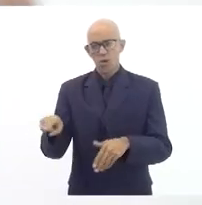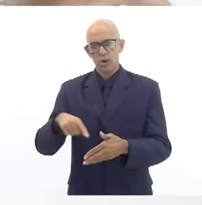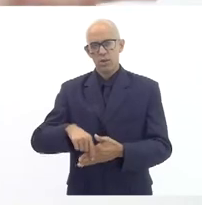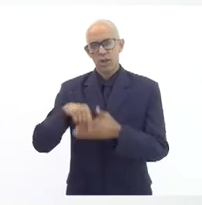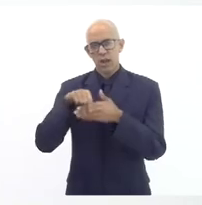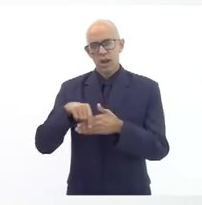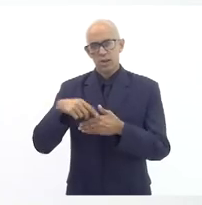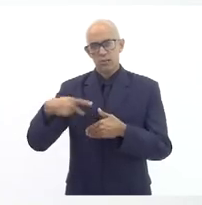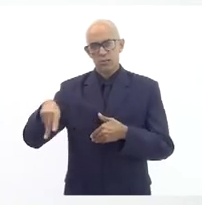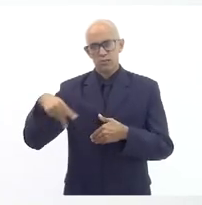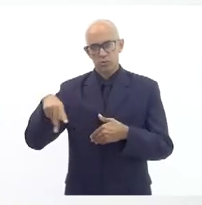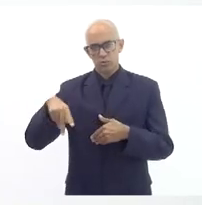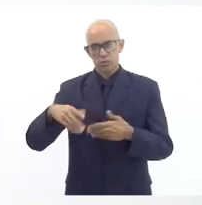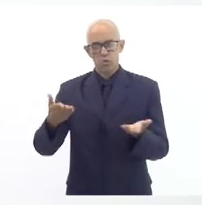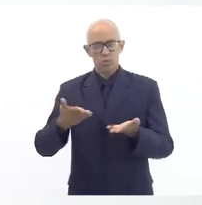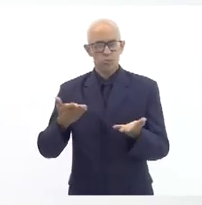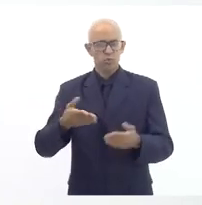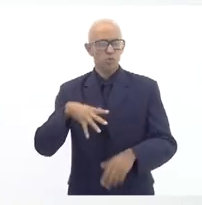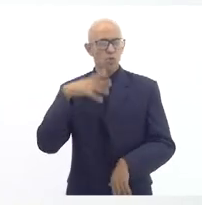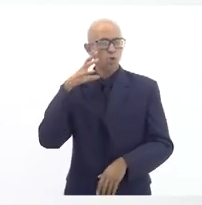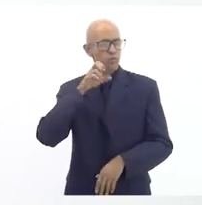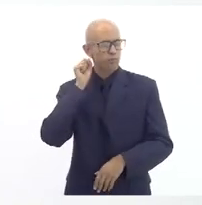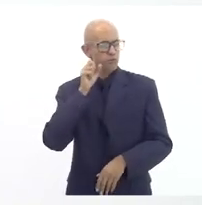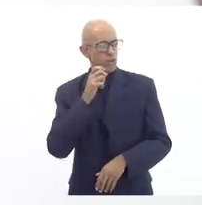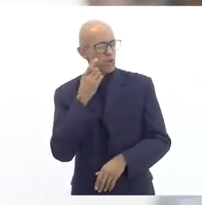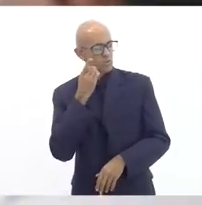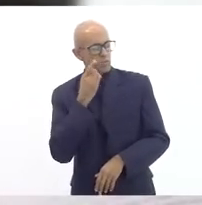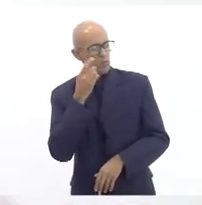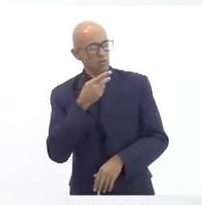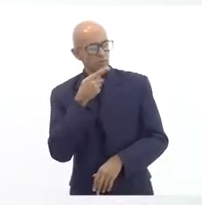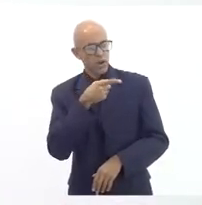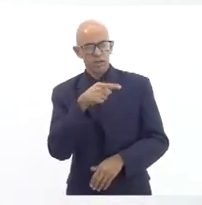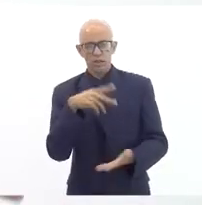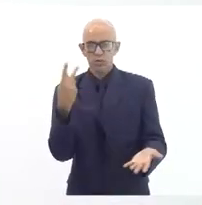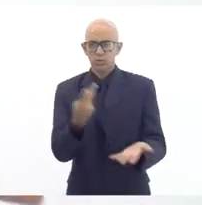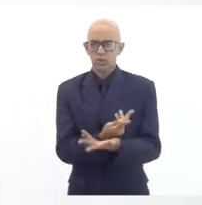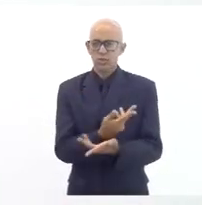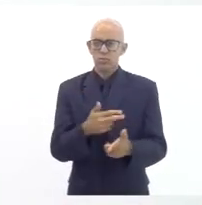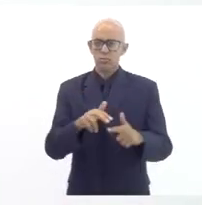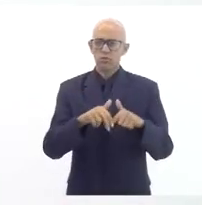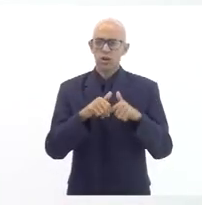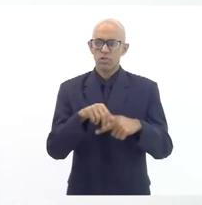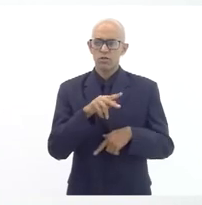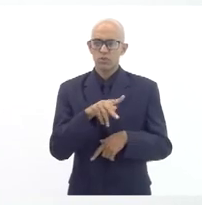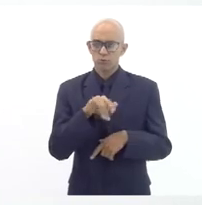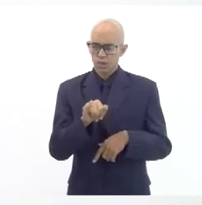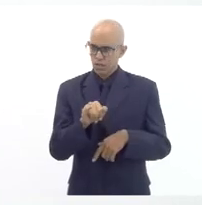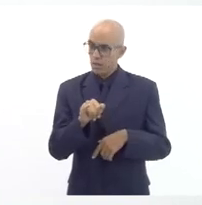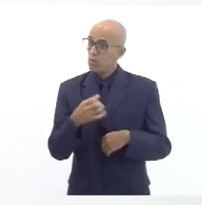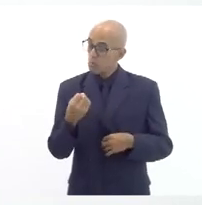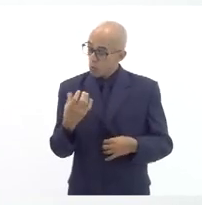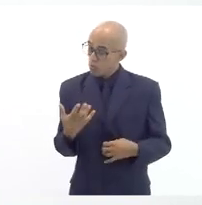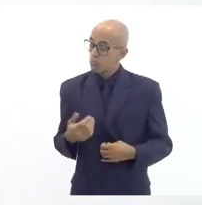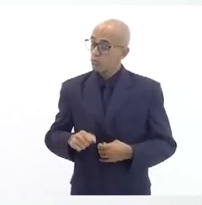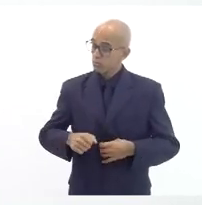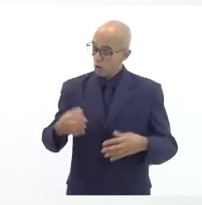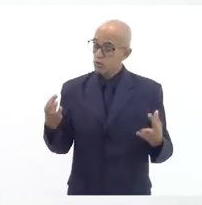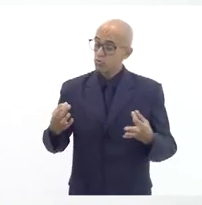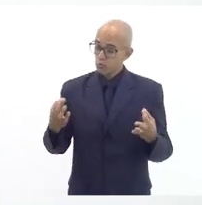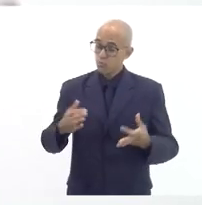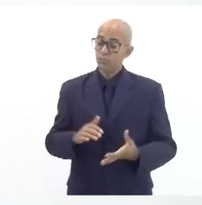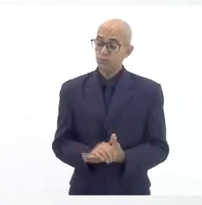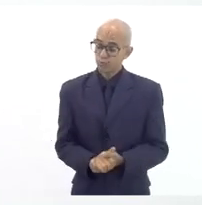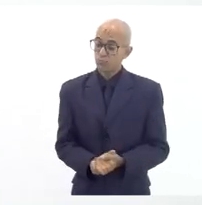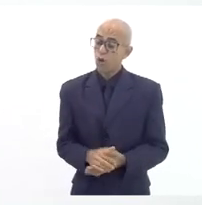Aqui escutei alguns deputados dizendo que, olha, isso só está acontecendo por conta da CPI. Que bom que isso está acontecendo por conta da CPI.